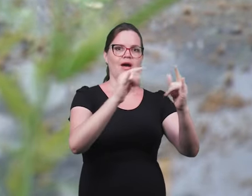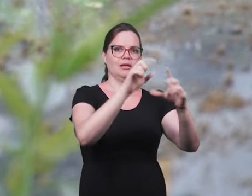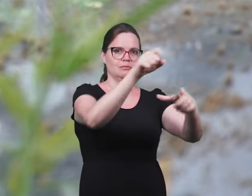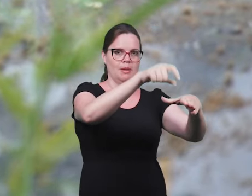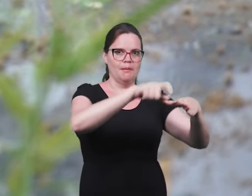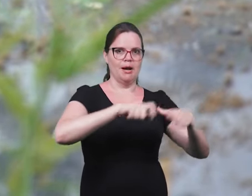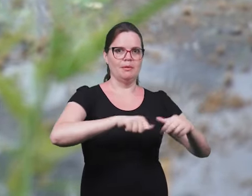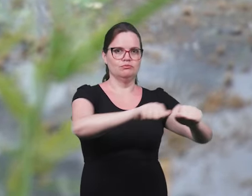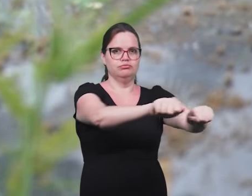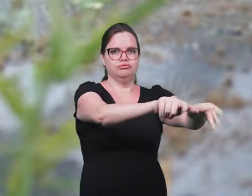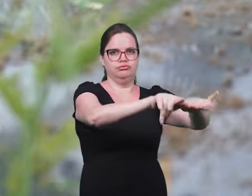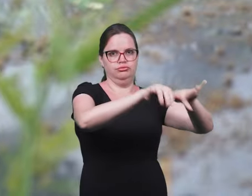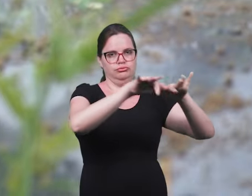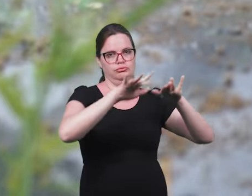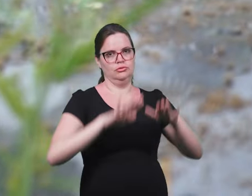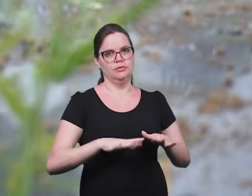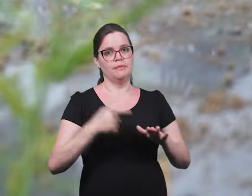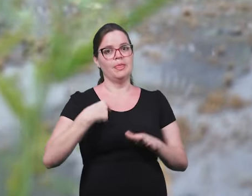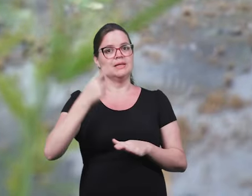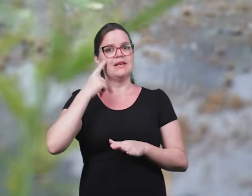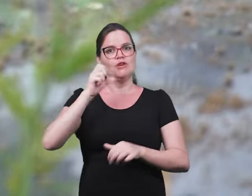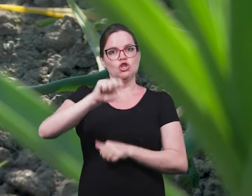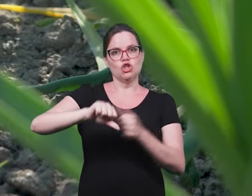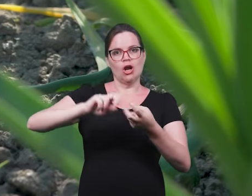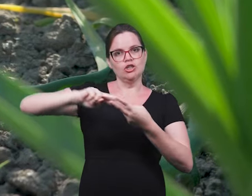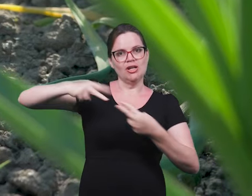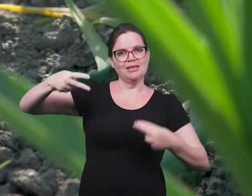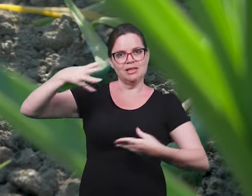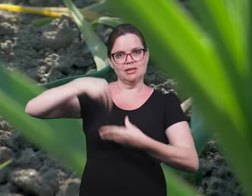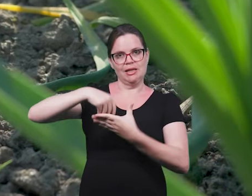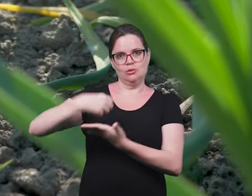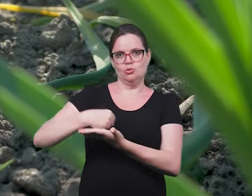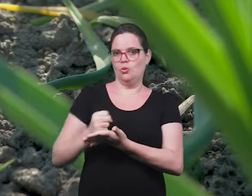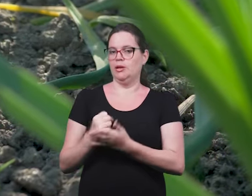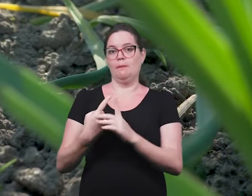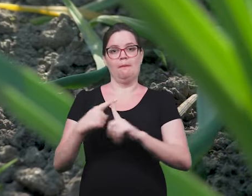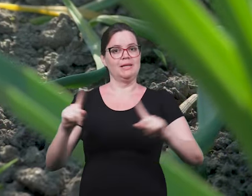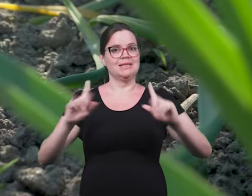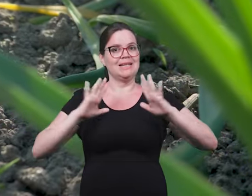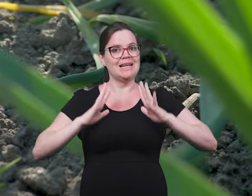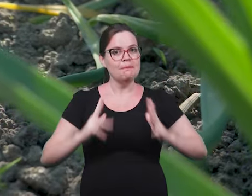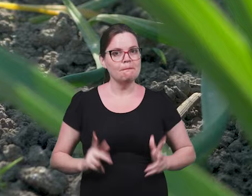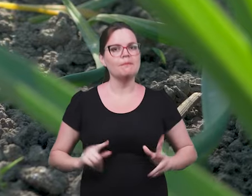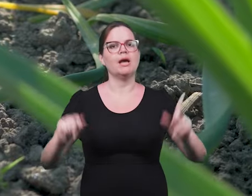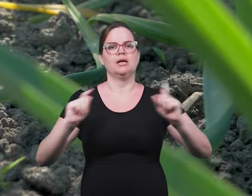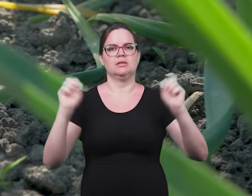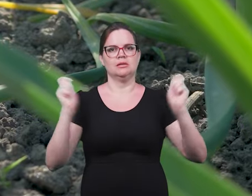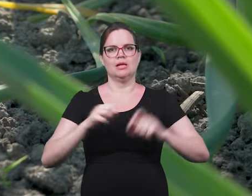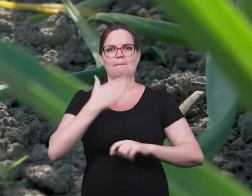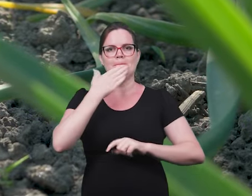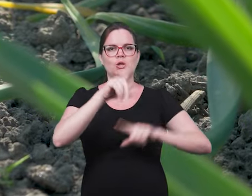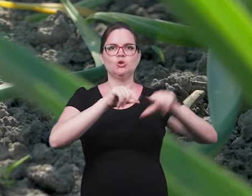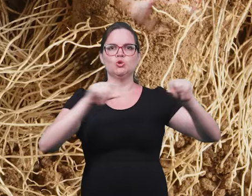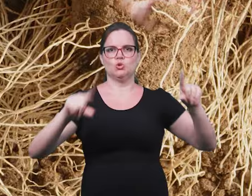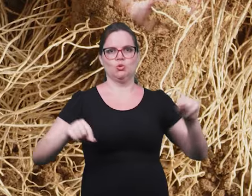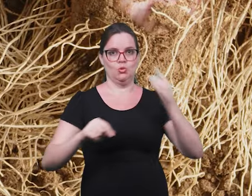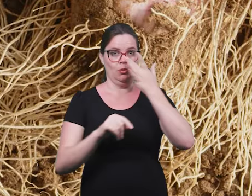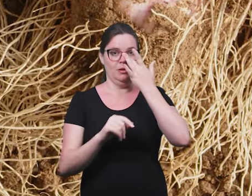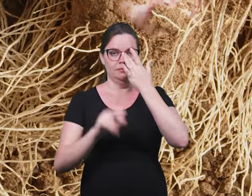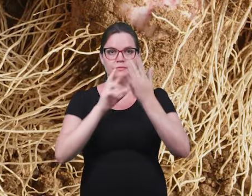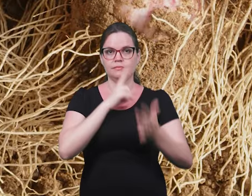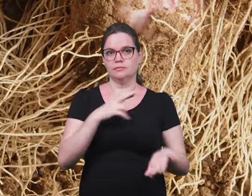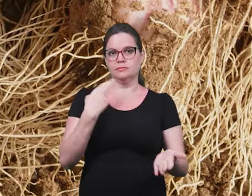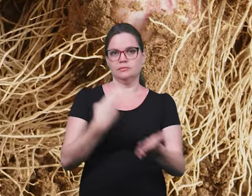importante destacar que não se trata de uma modificação genética, mas sim de uma limpeza e seleção do melhor material já existente.